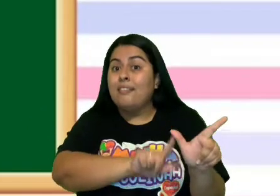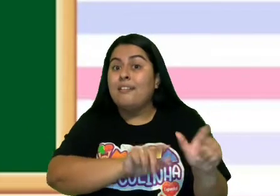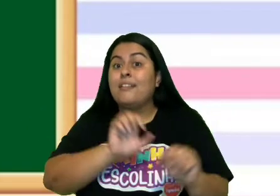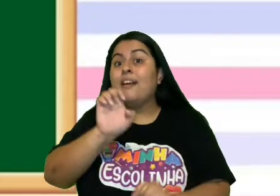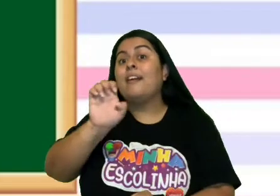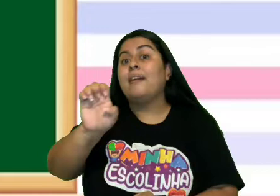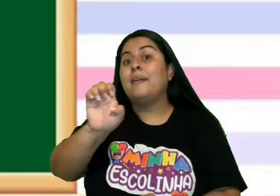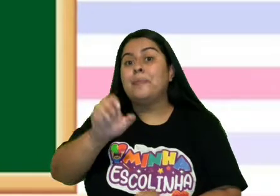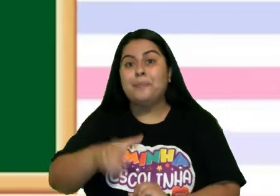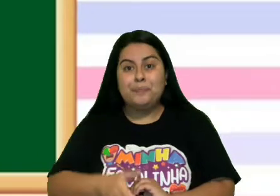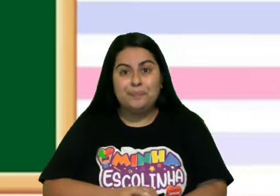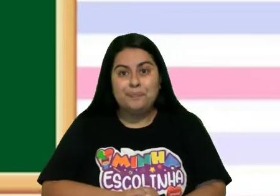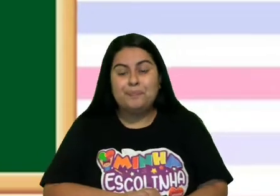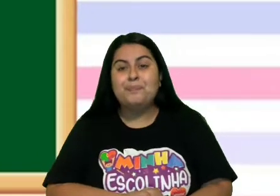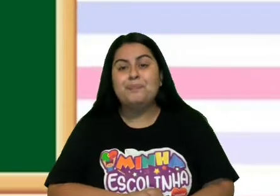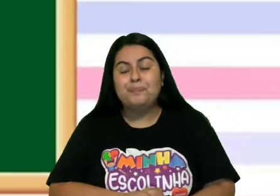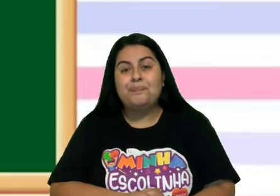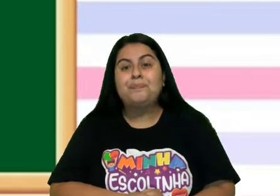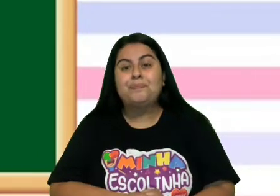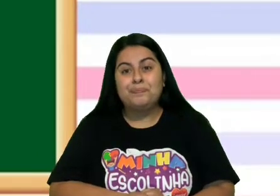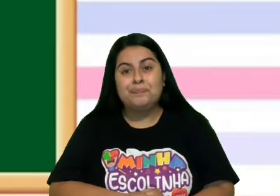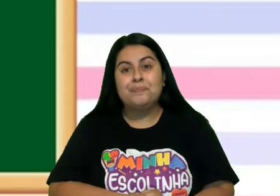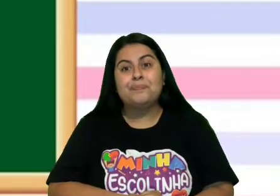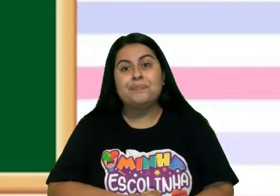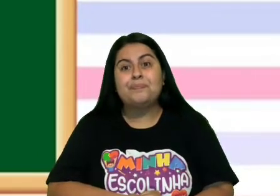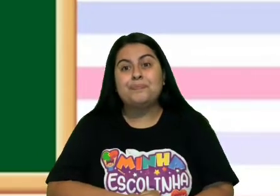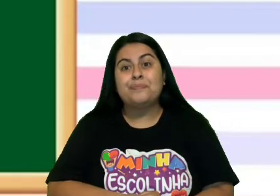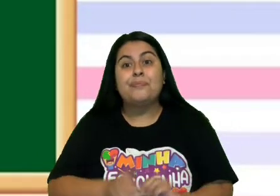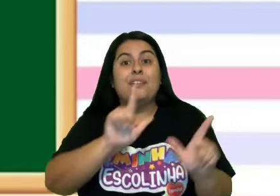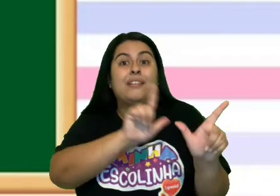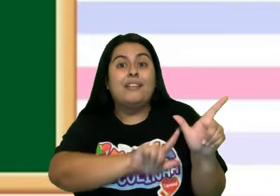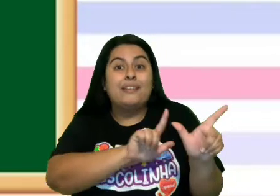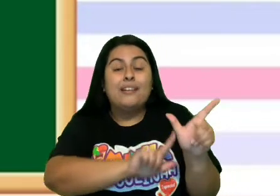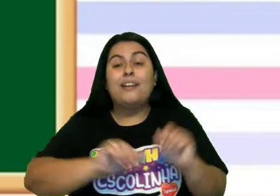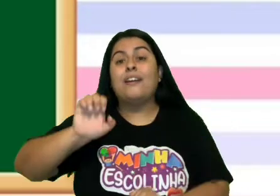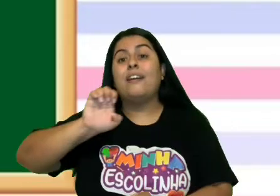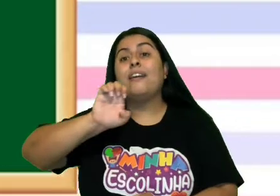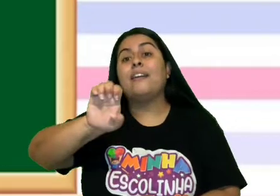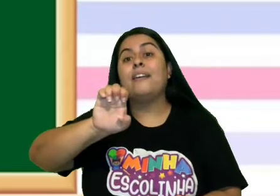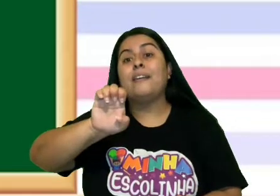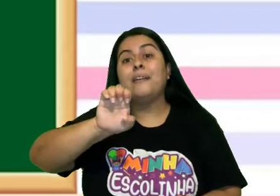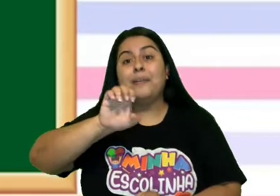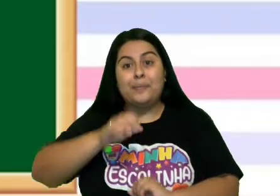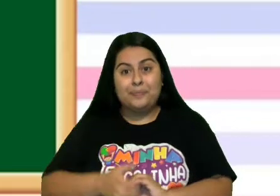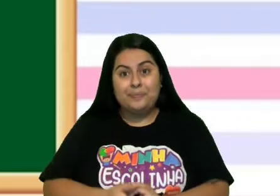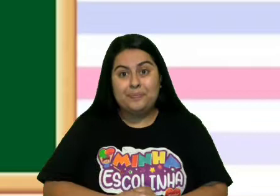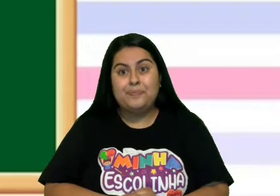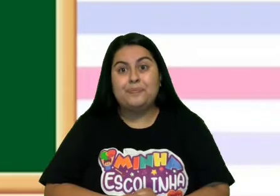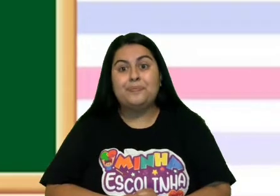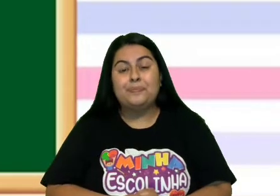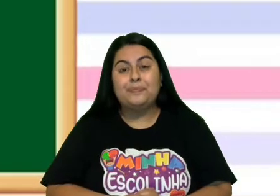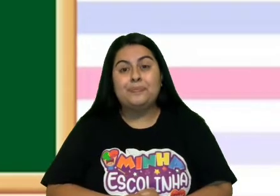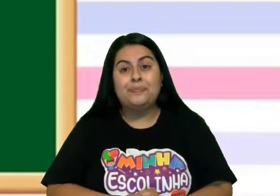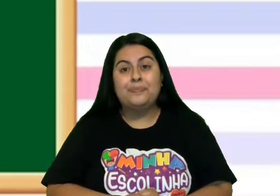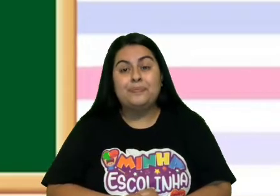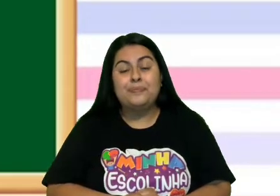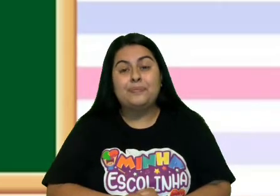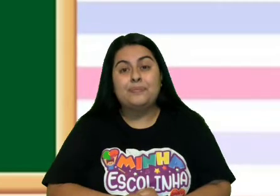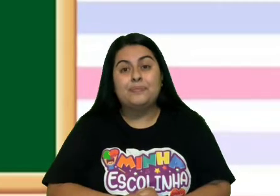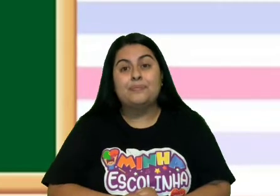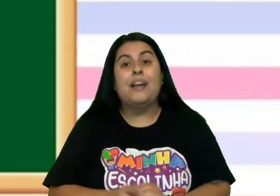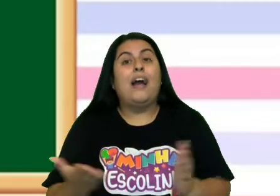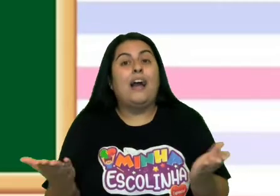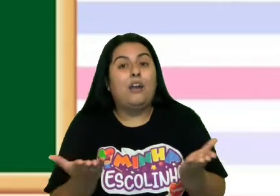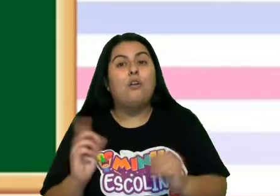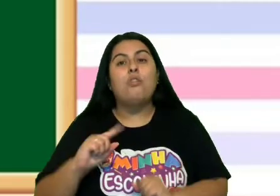Letra E Isso mesmo, é a letra E Agora